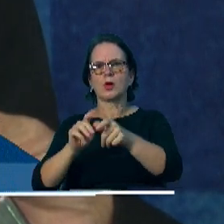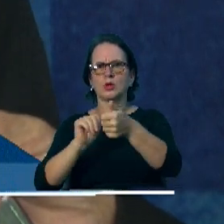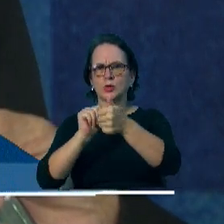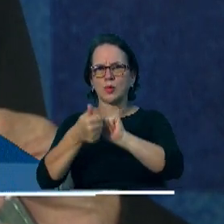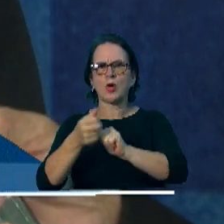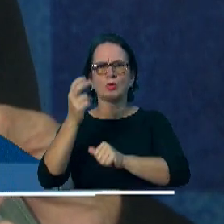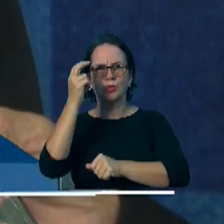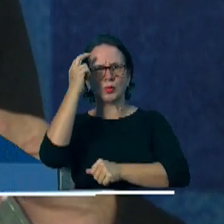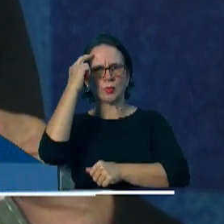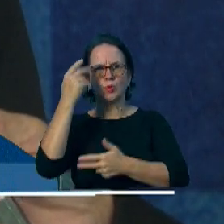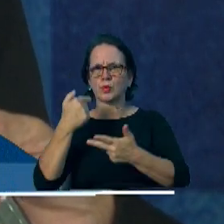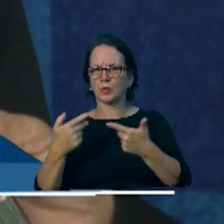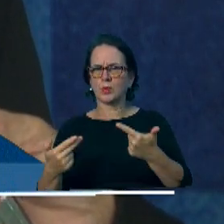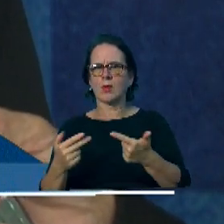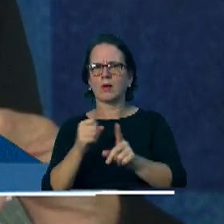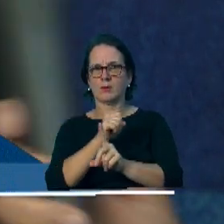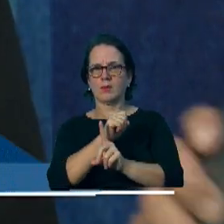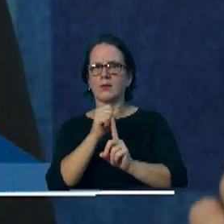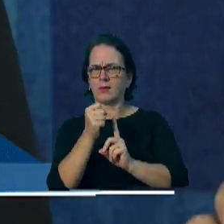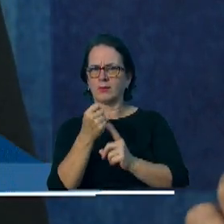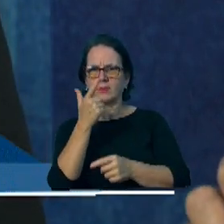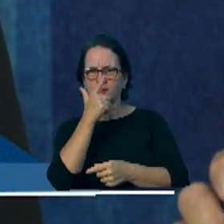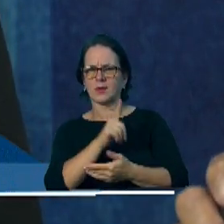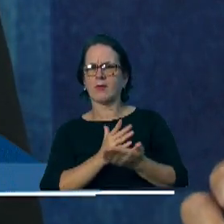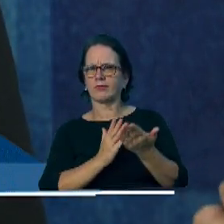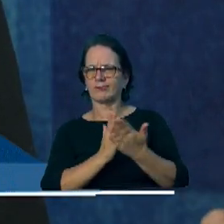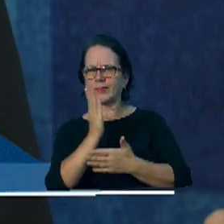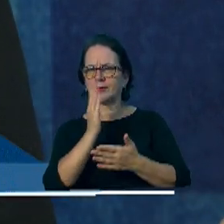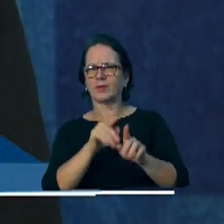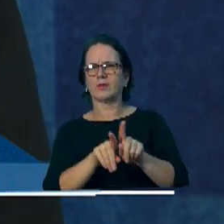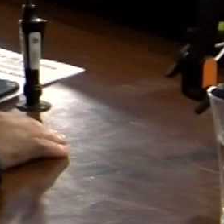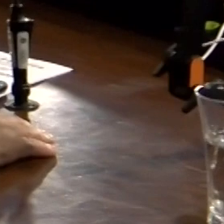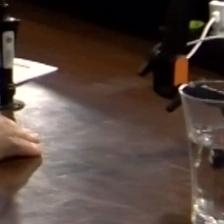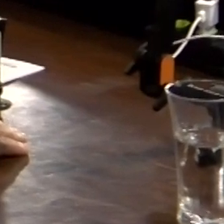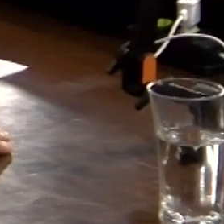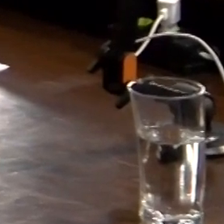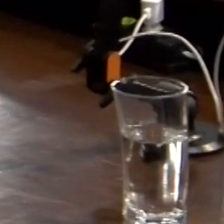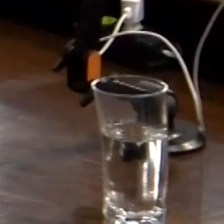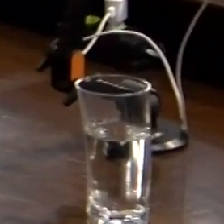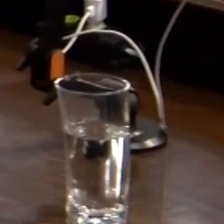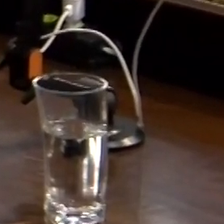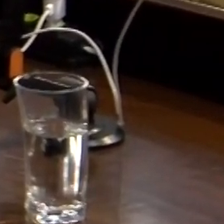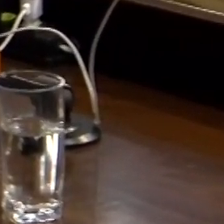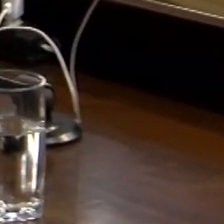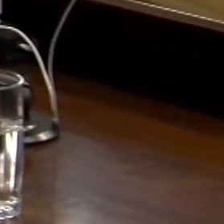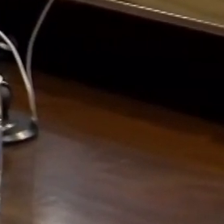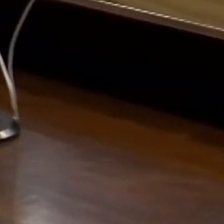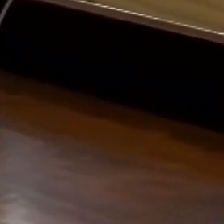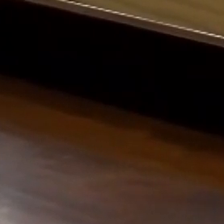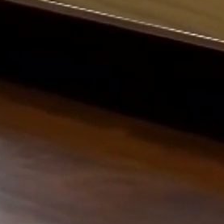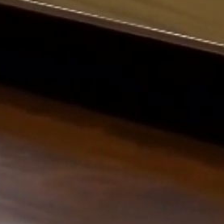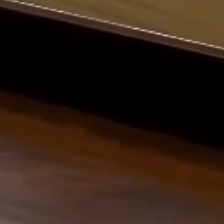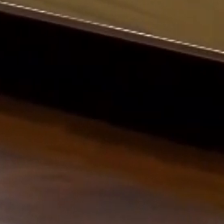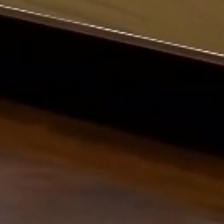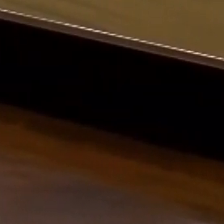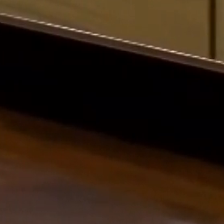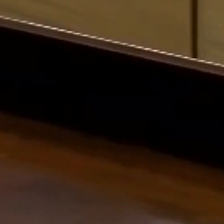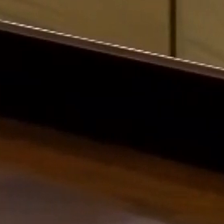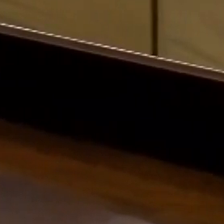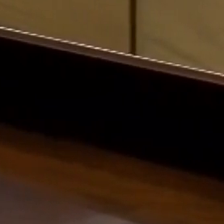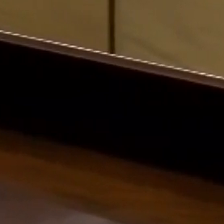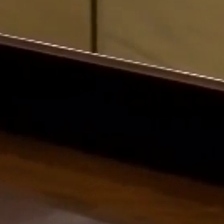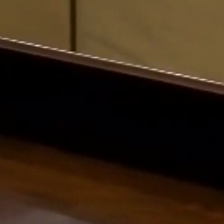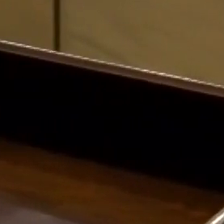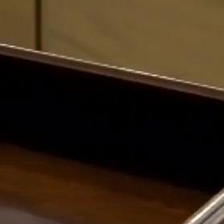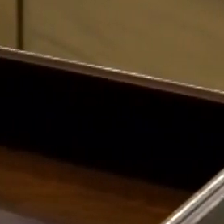e cultura e com isso quem ganha Associação né você vai favorecer muita gente esse é o principal objetivo a utilidade